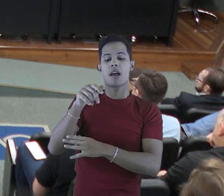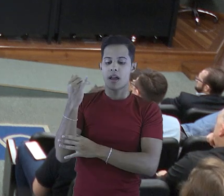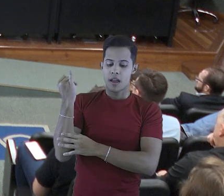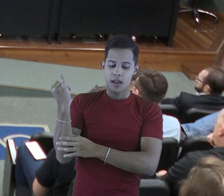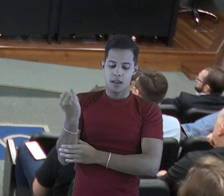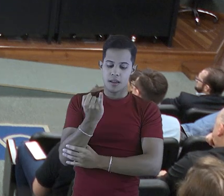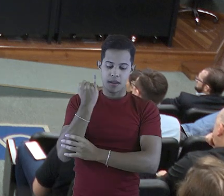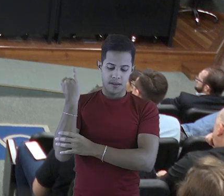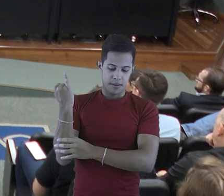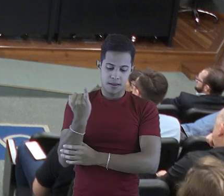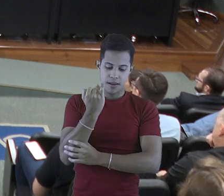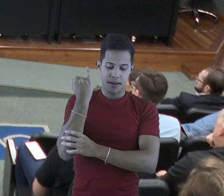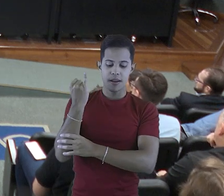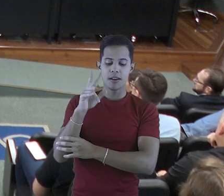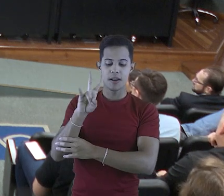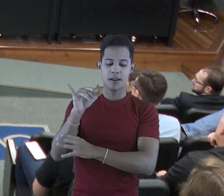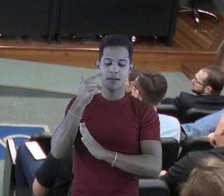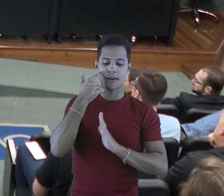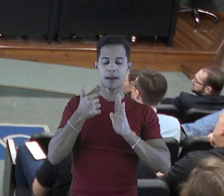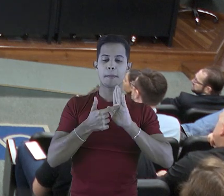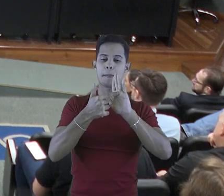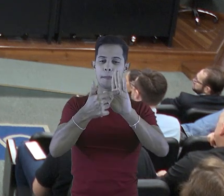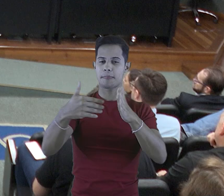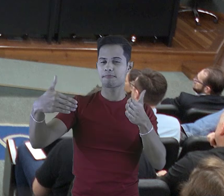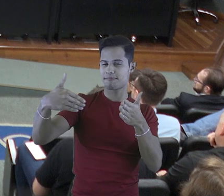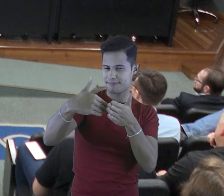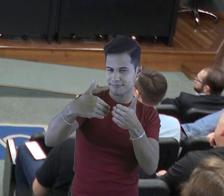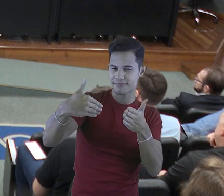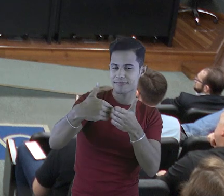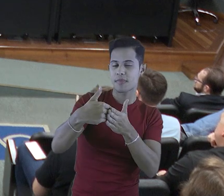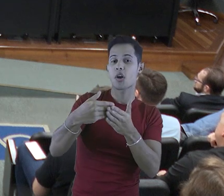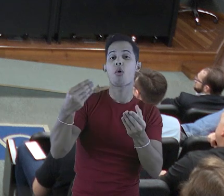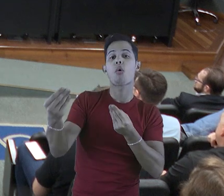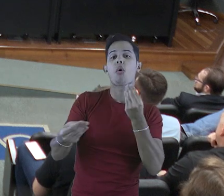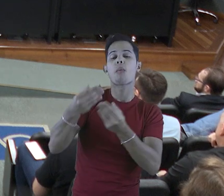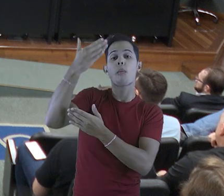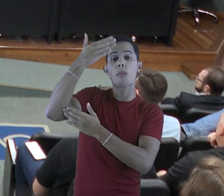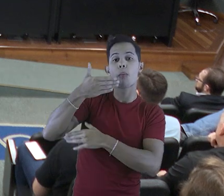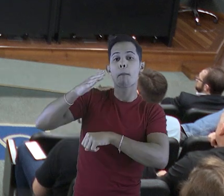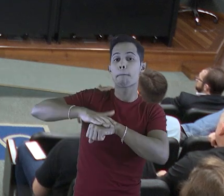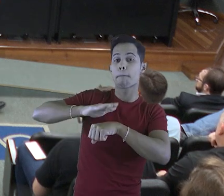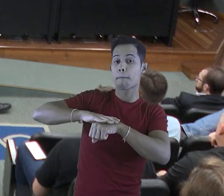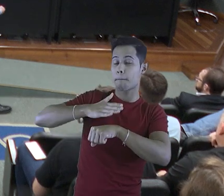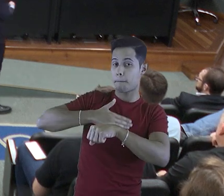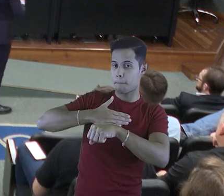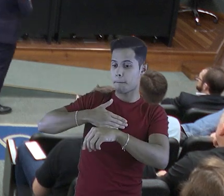importante aquilo que a gente vai ver daqui a pouco, como provar que a gente está fazendo o mínimo.